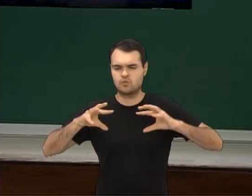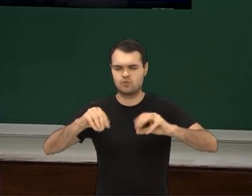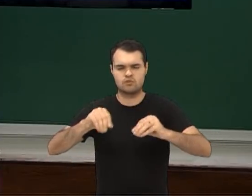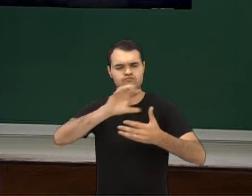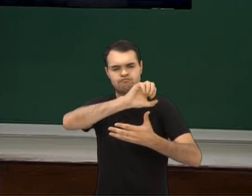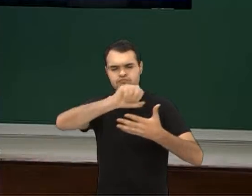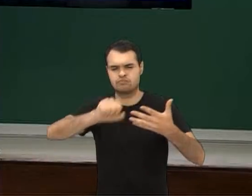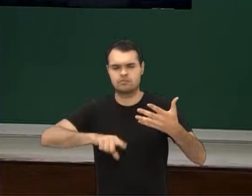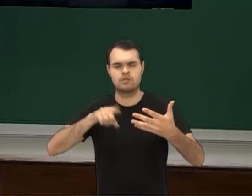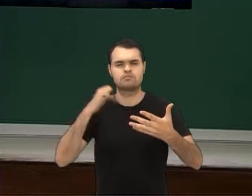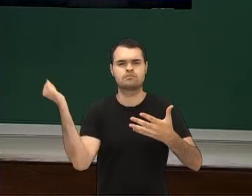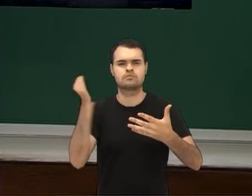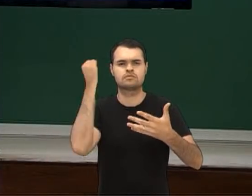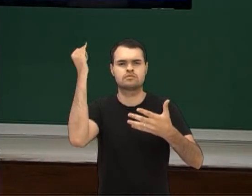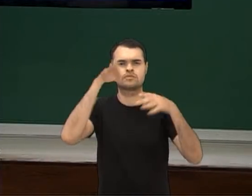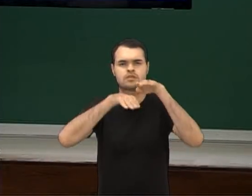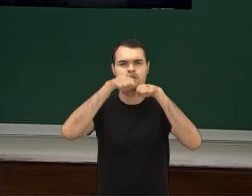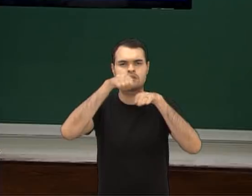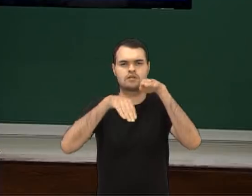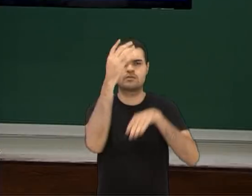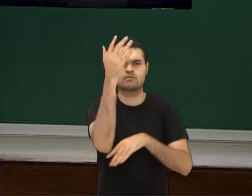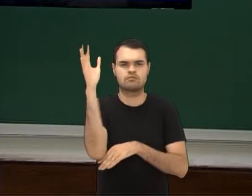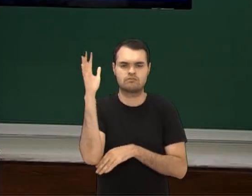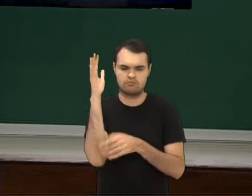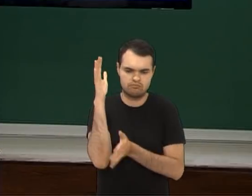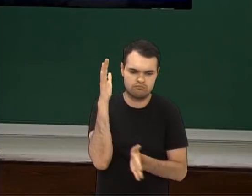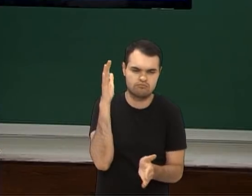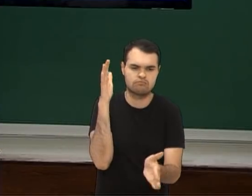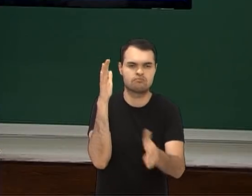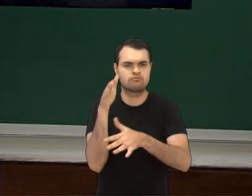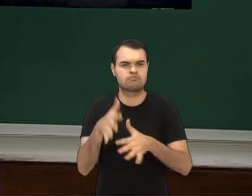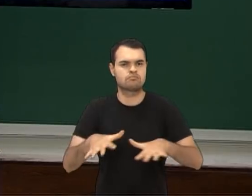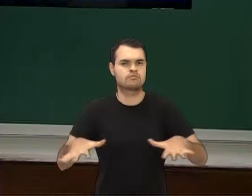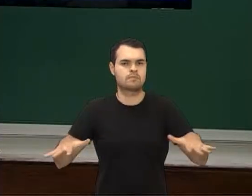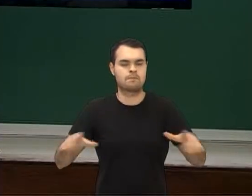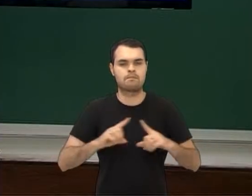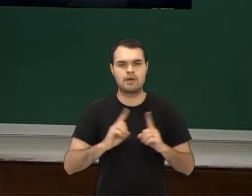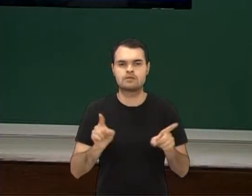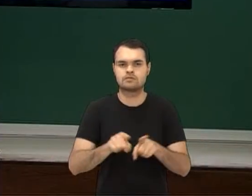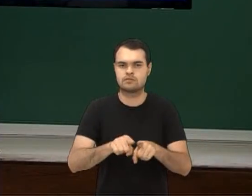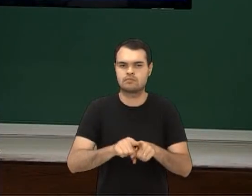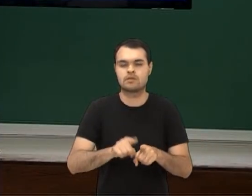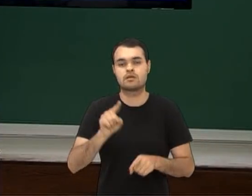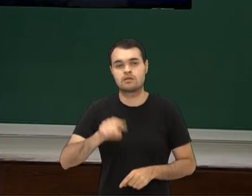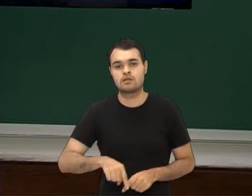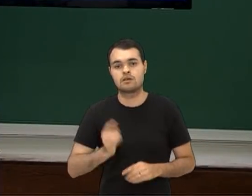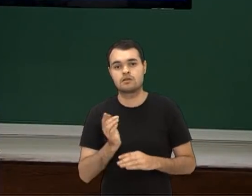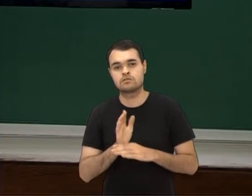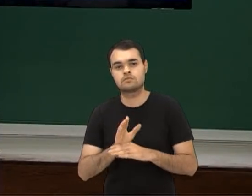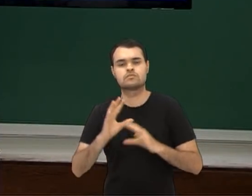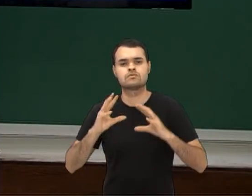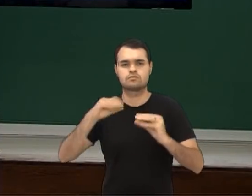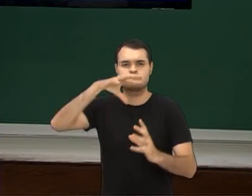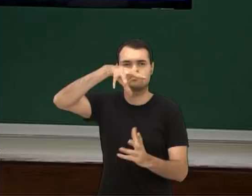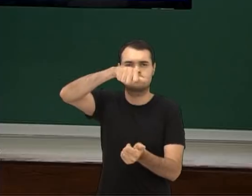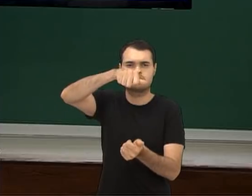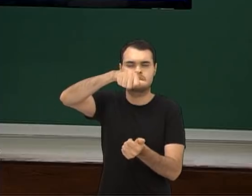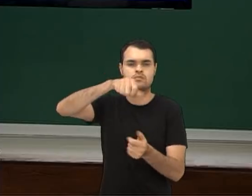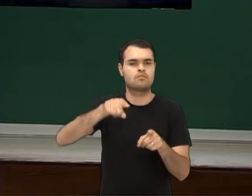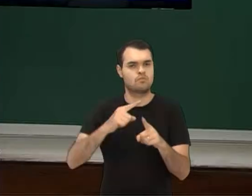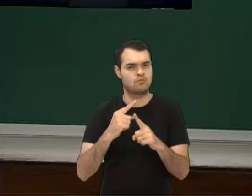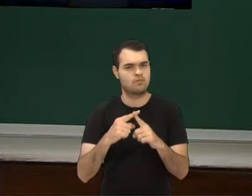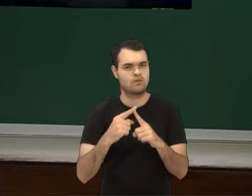indispensáveis para o equilíbrio dos ecossistemas aquáticos, mas também para todo o planeta, já